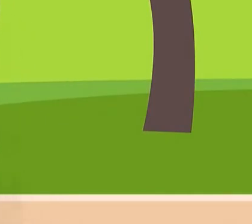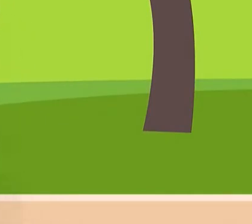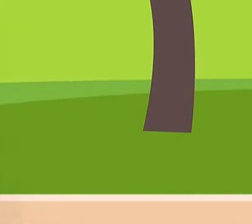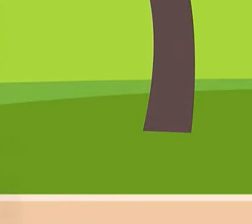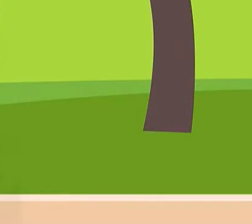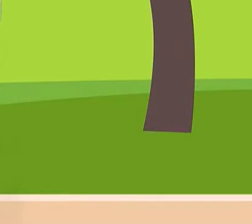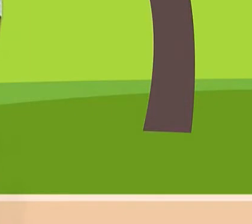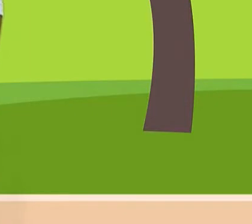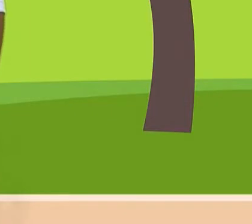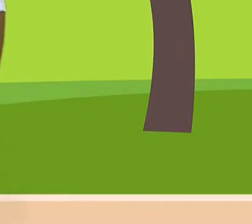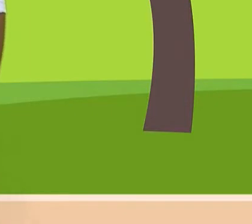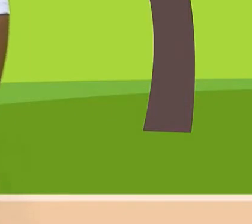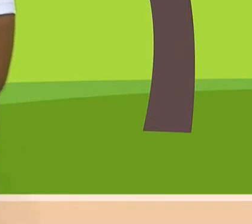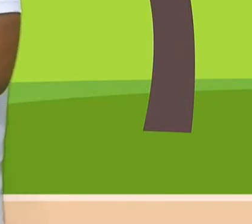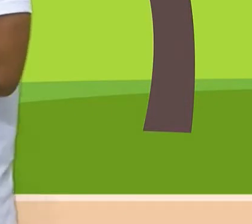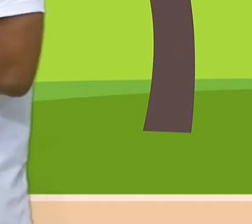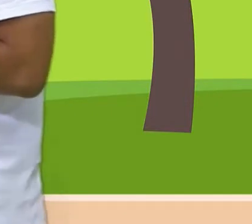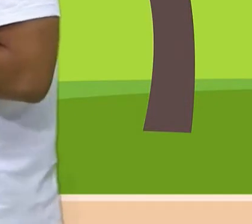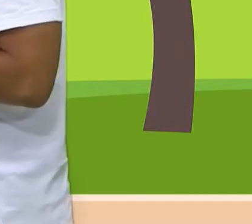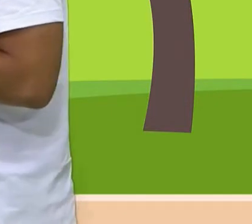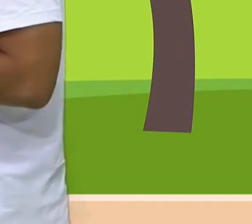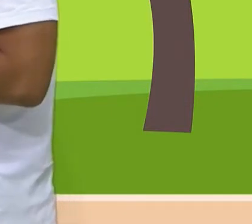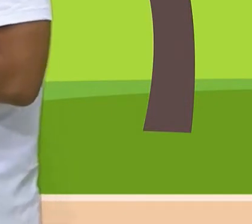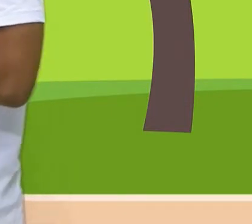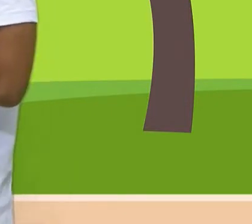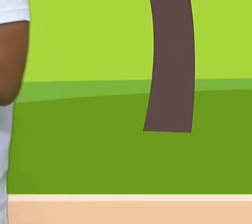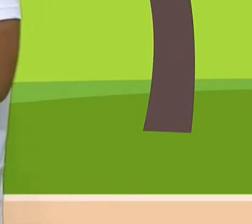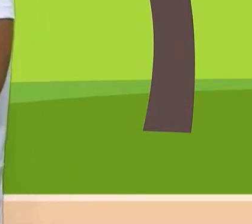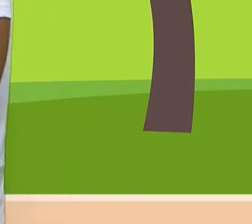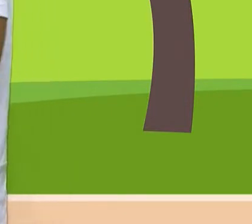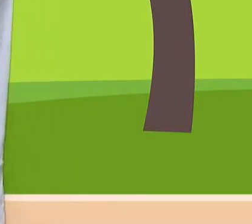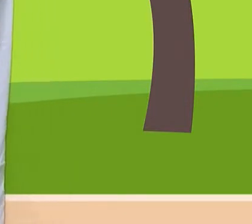99256-7105. And yours? It's